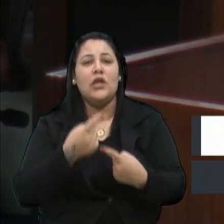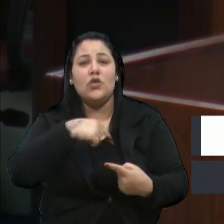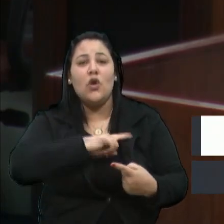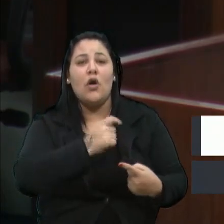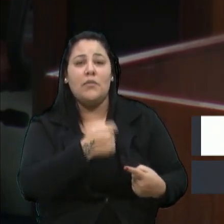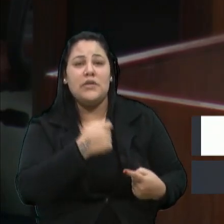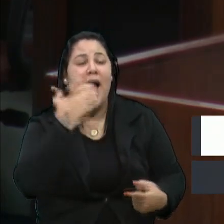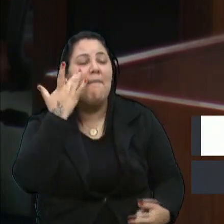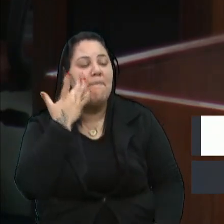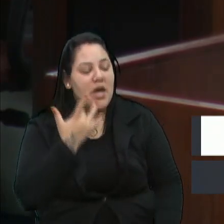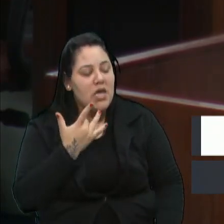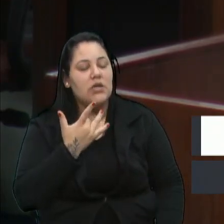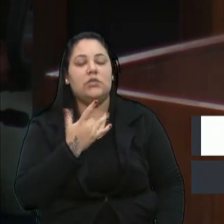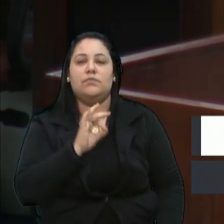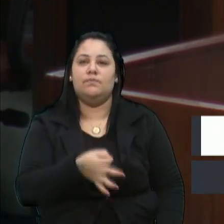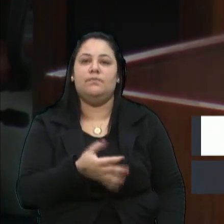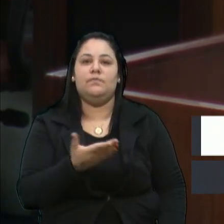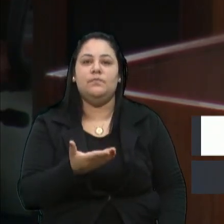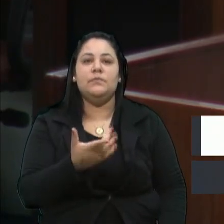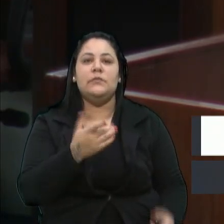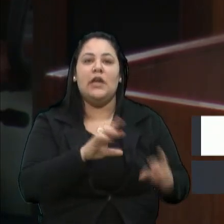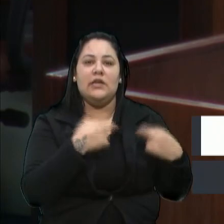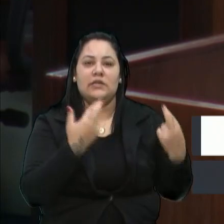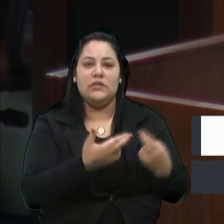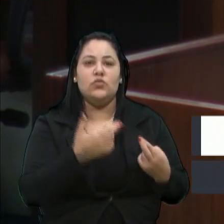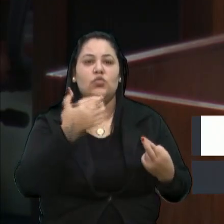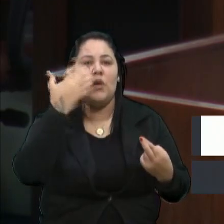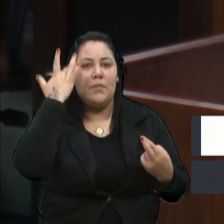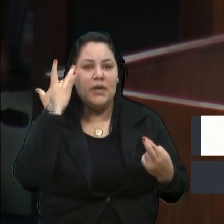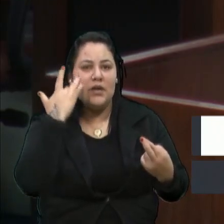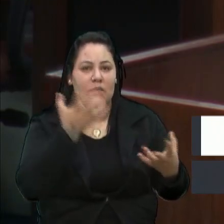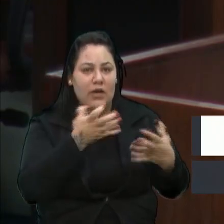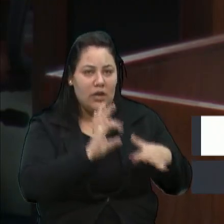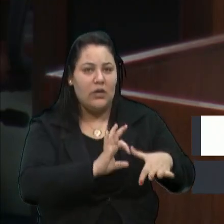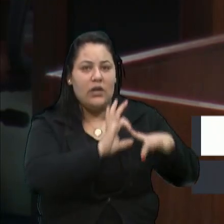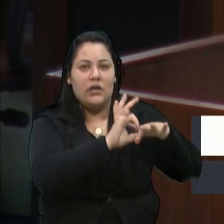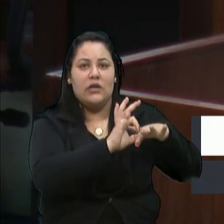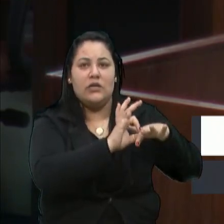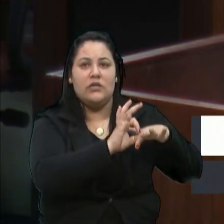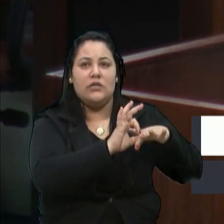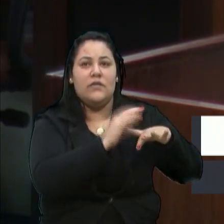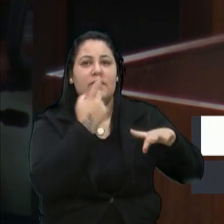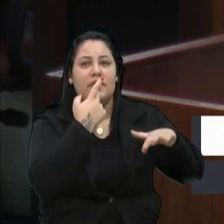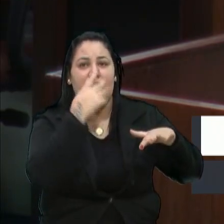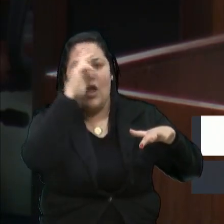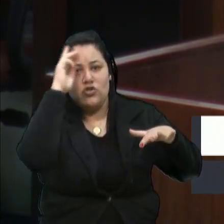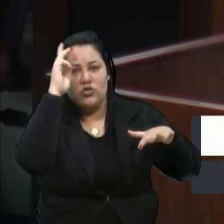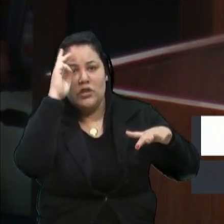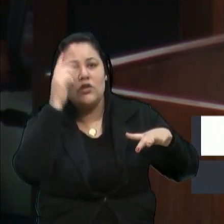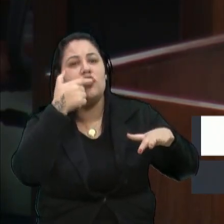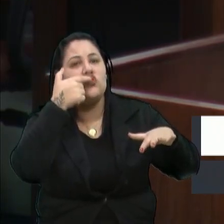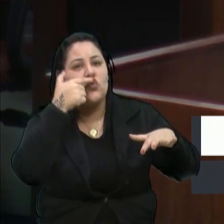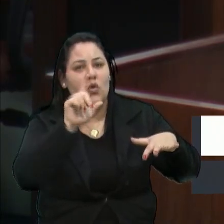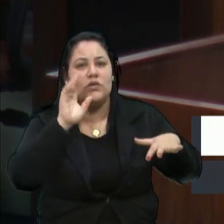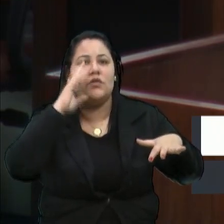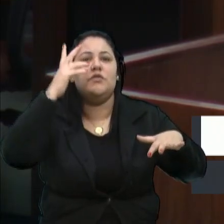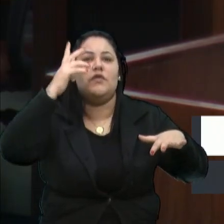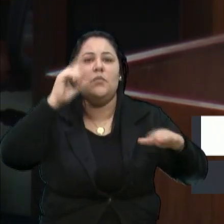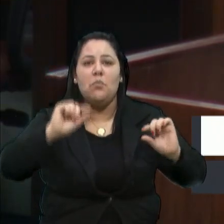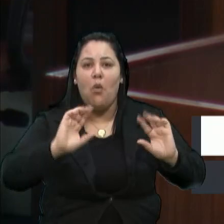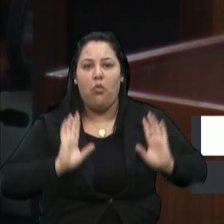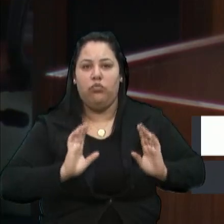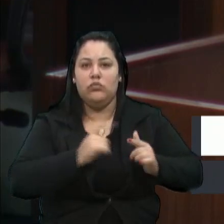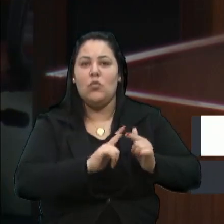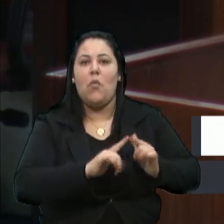amanhã mesmo chegar aqui na sessão eu quero que o líder de governo possa dizer Juliano conseguimos um paliativo pelo menos